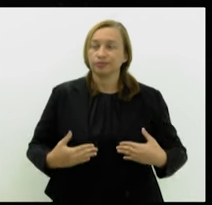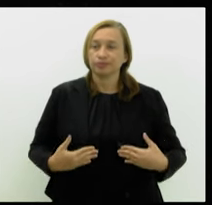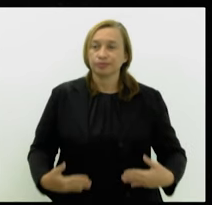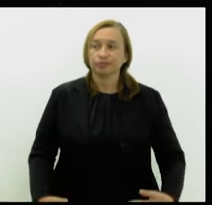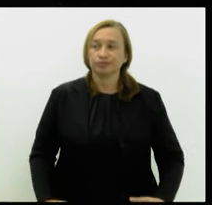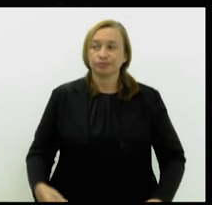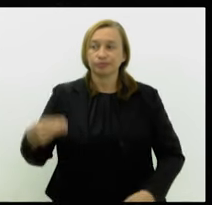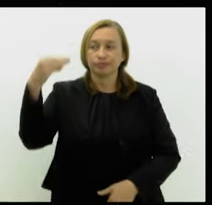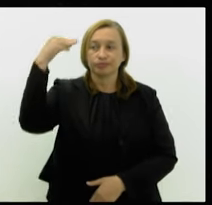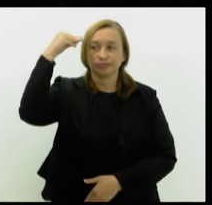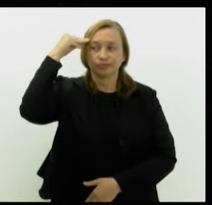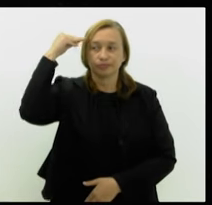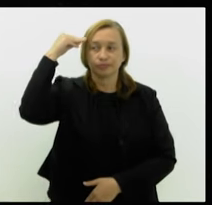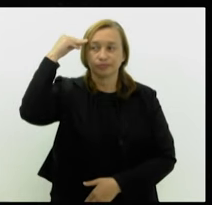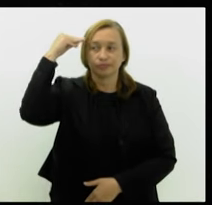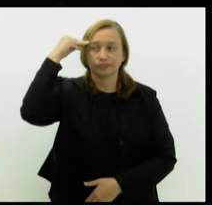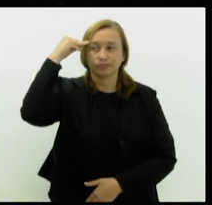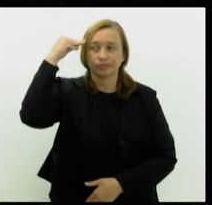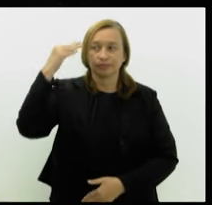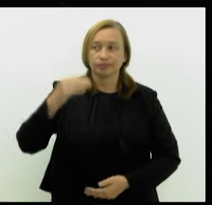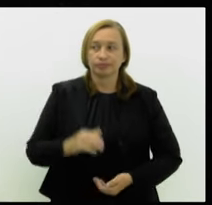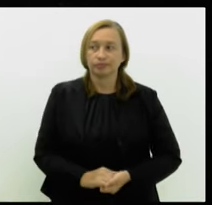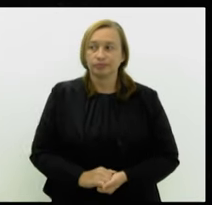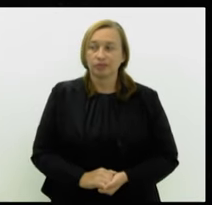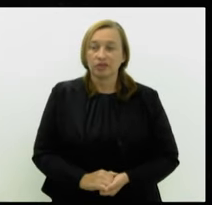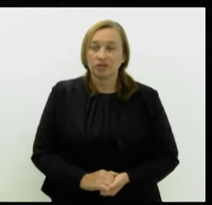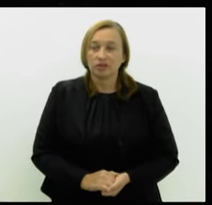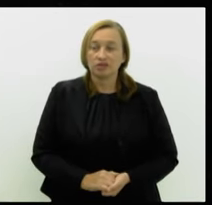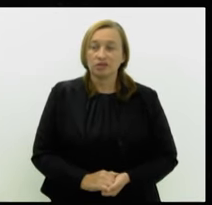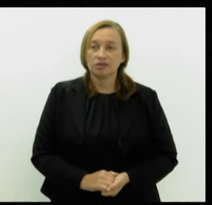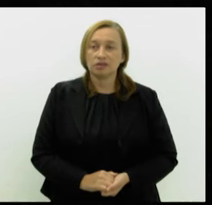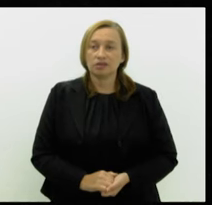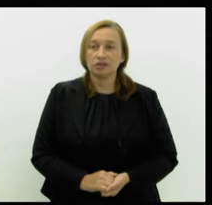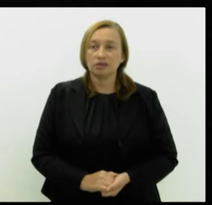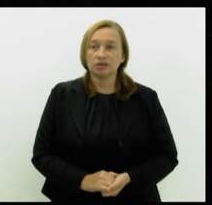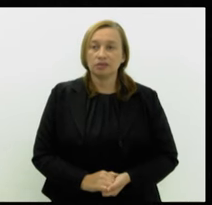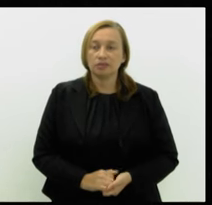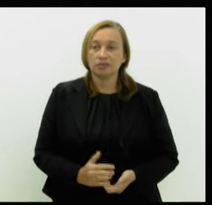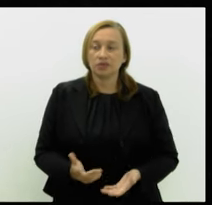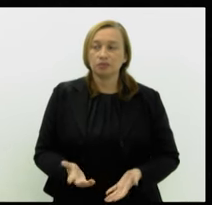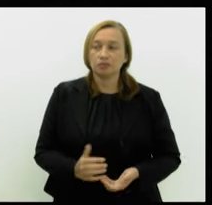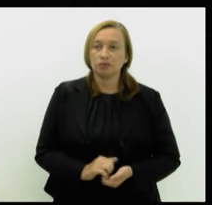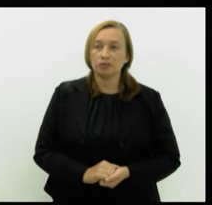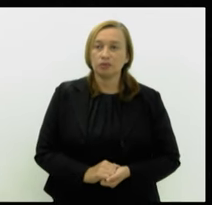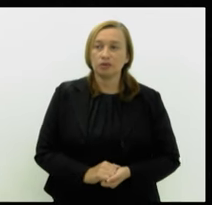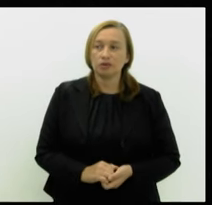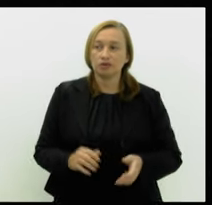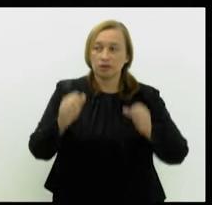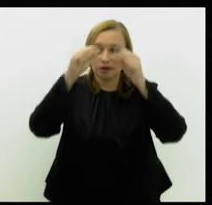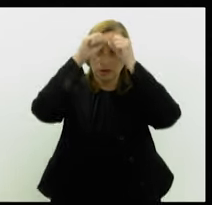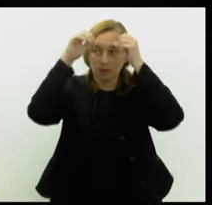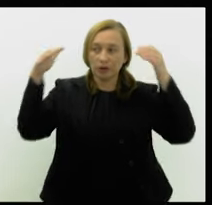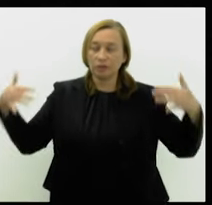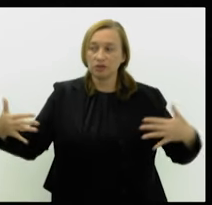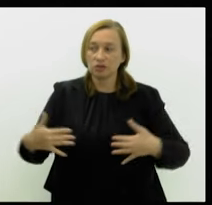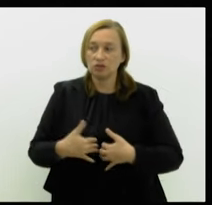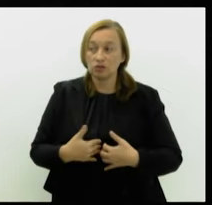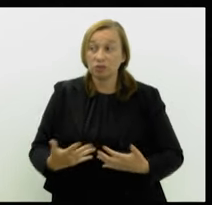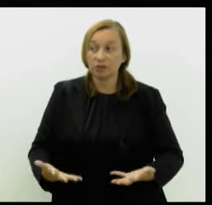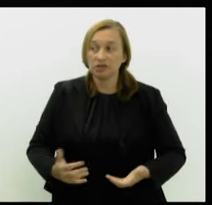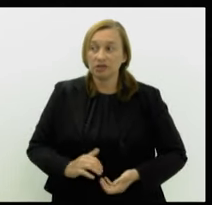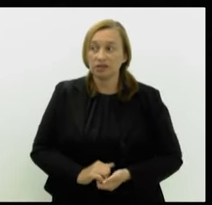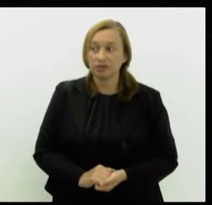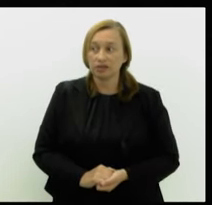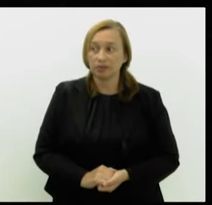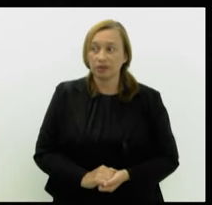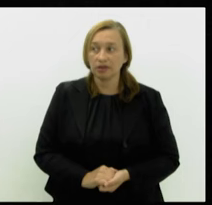mental, mental severa, visual ou profunda, síndrome de Down e autistas. Mas precisa incluir no